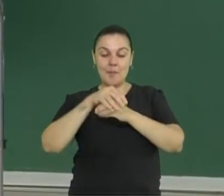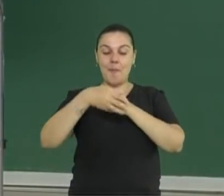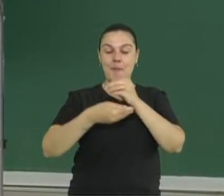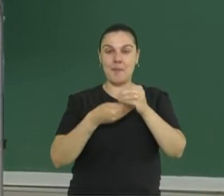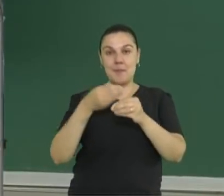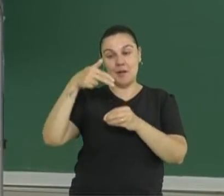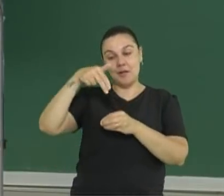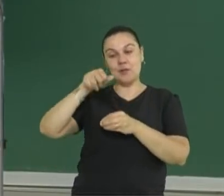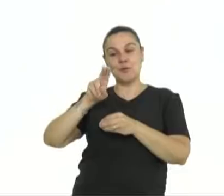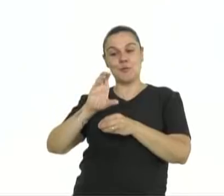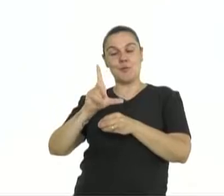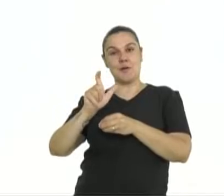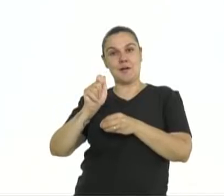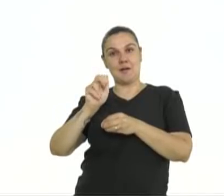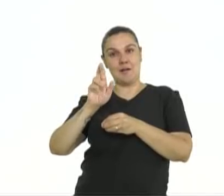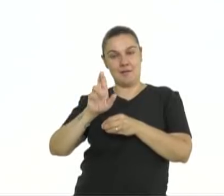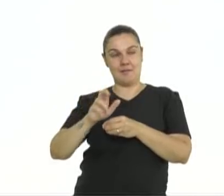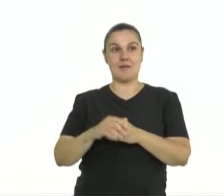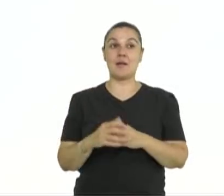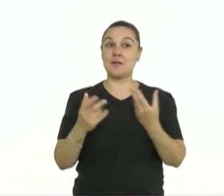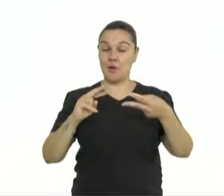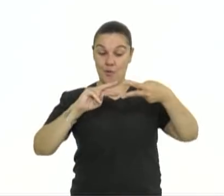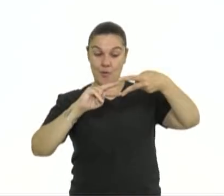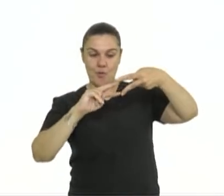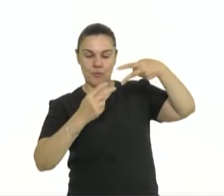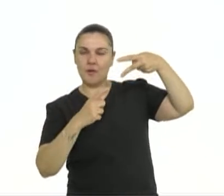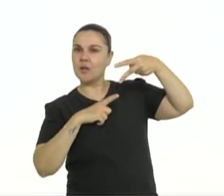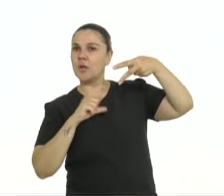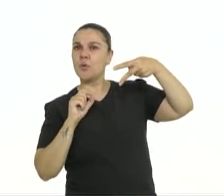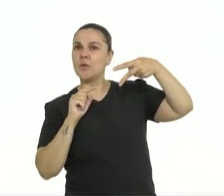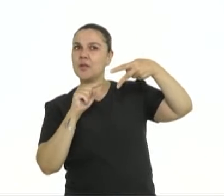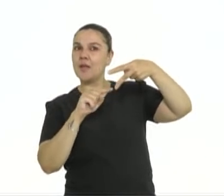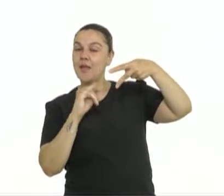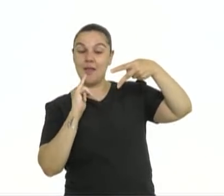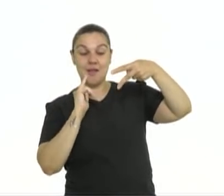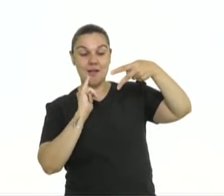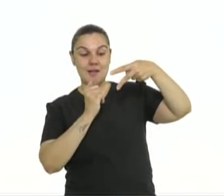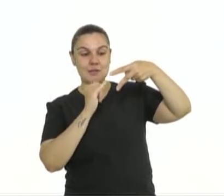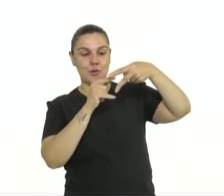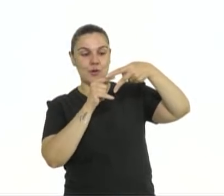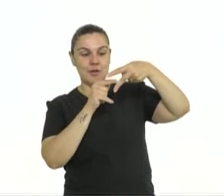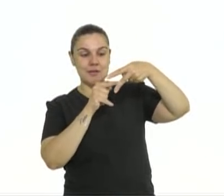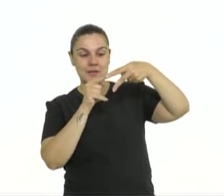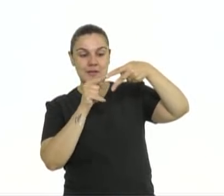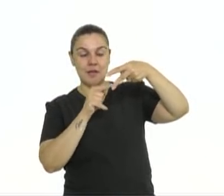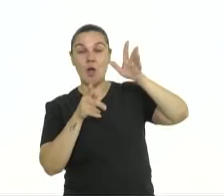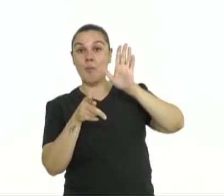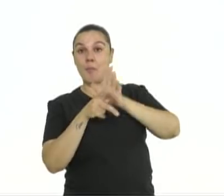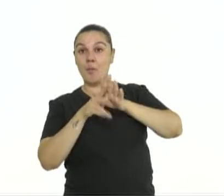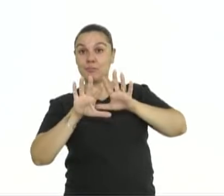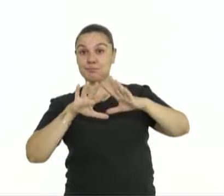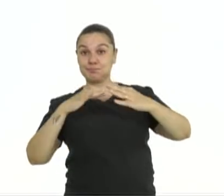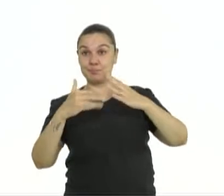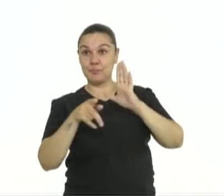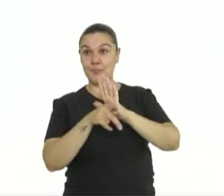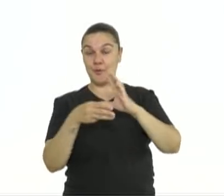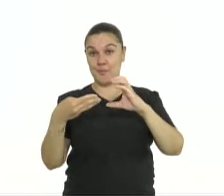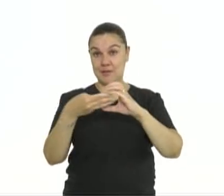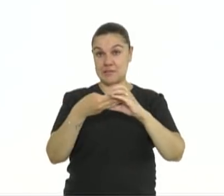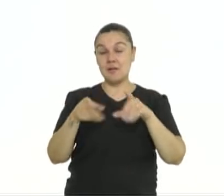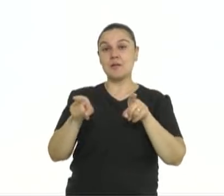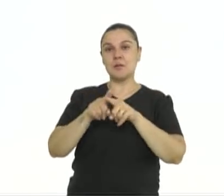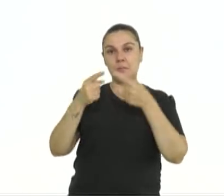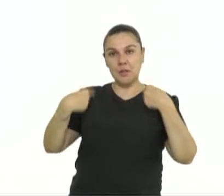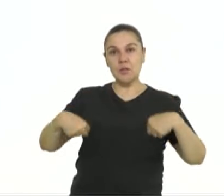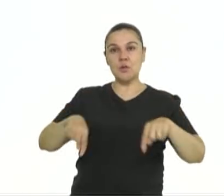nuclear. O material genético contém o quê? Instruções que comandam as atividades da célula e, consequentemente, do